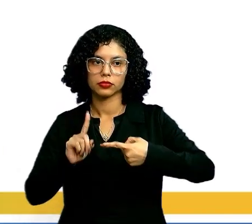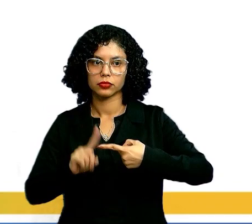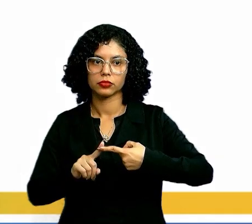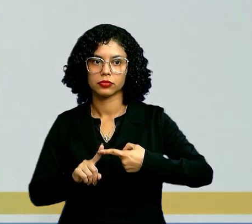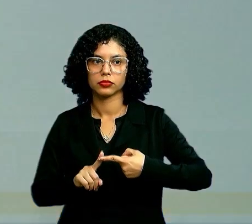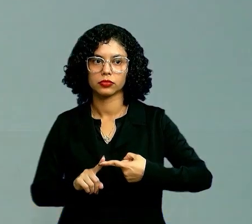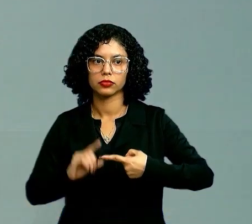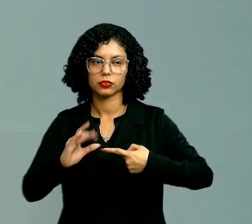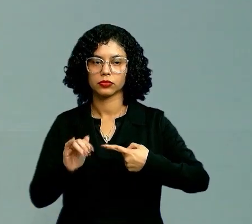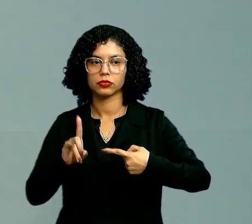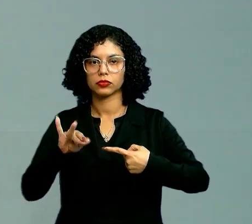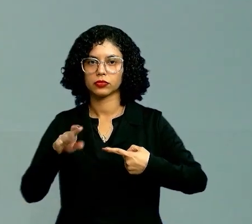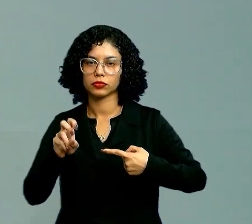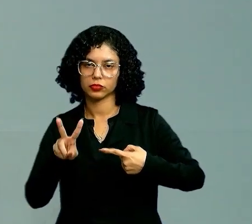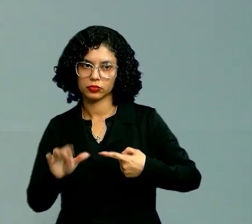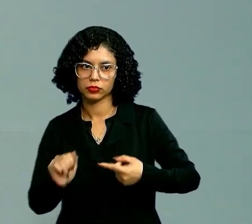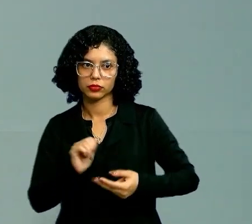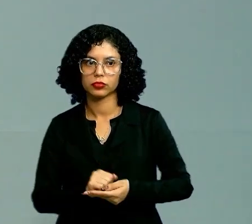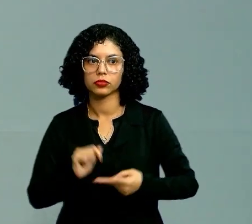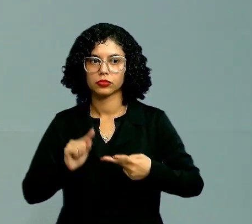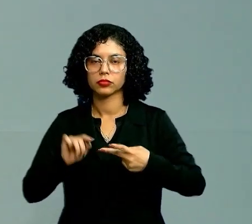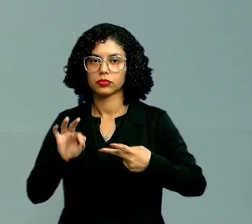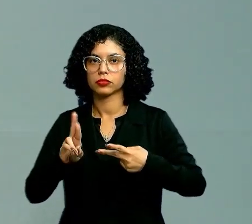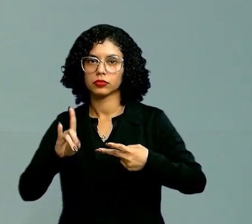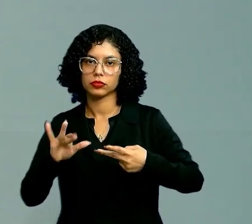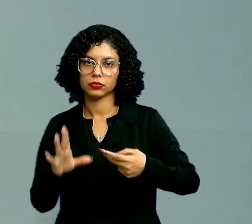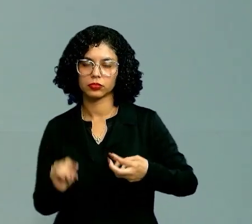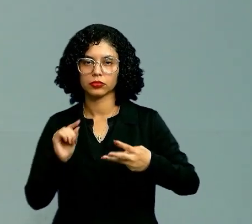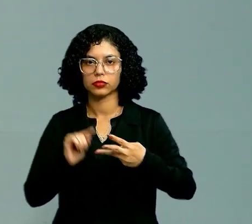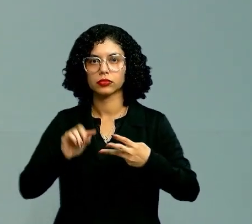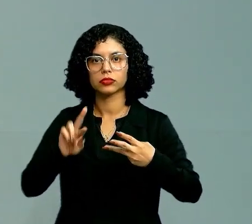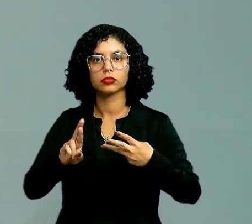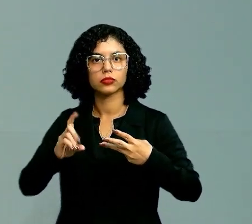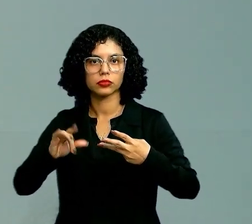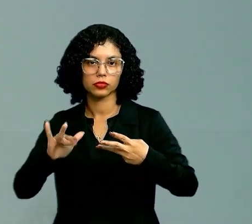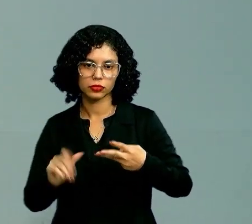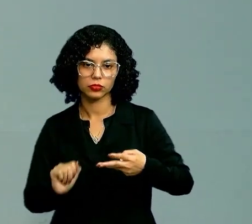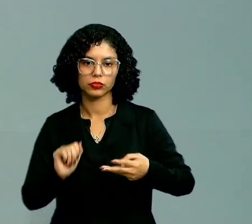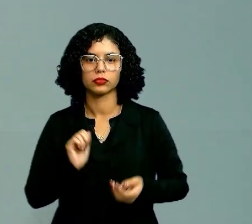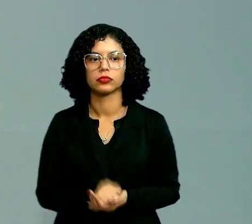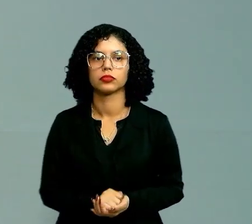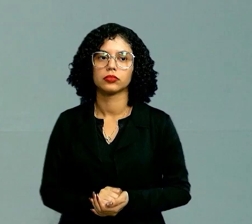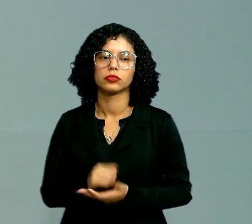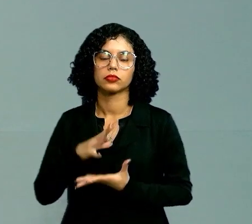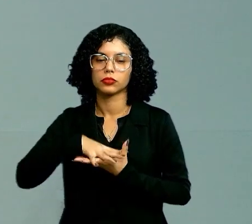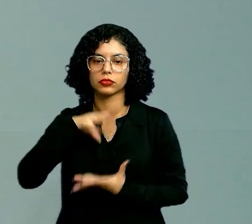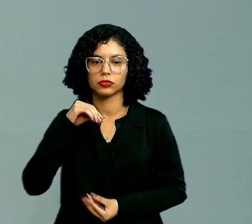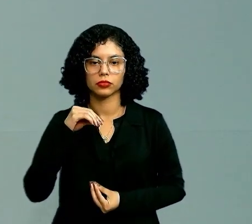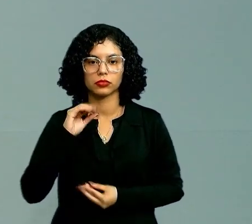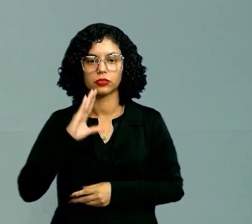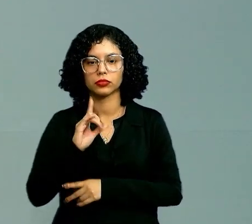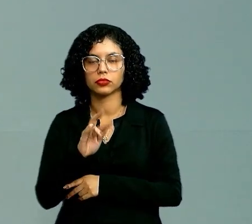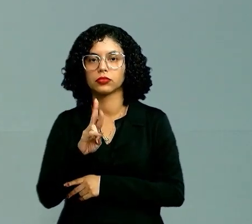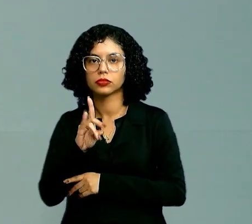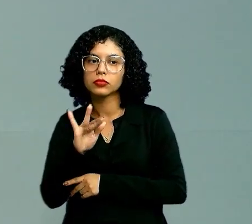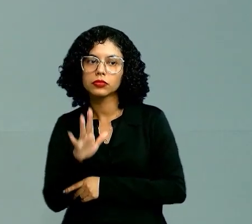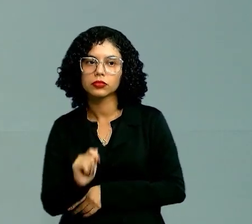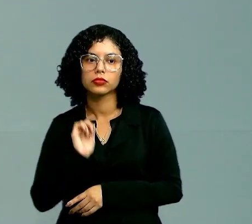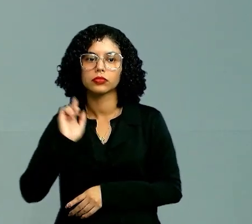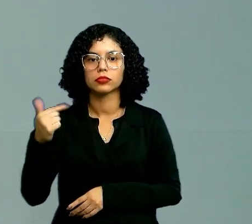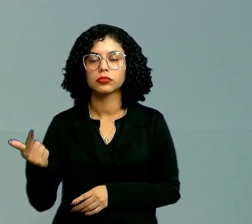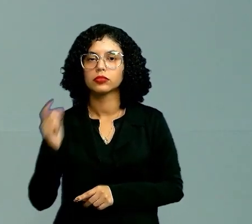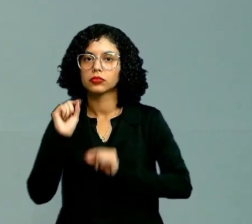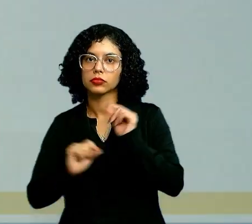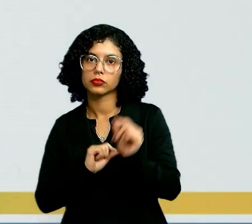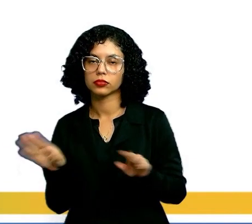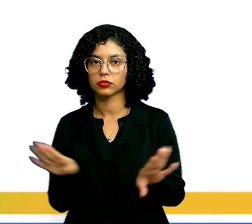concupiscível irací Vel e racional então a alma concupiscível é a alma